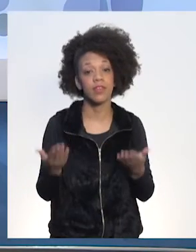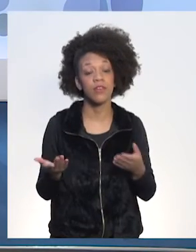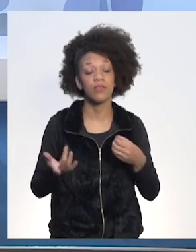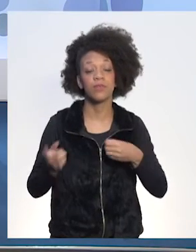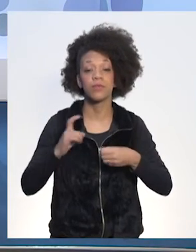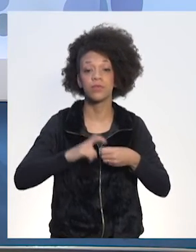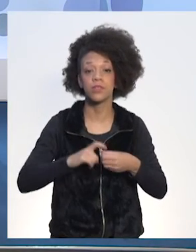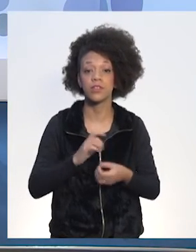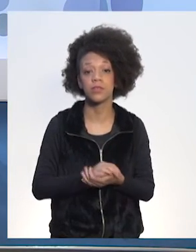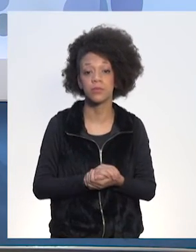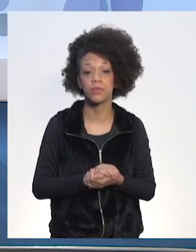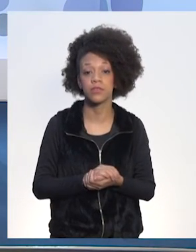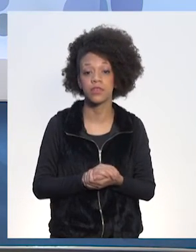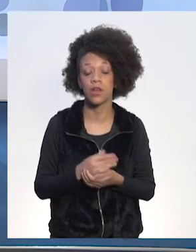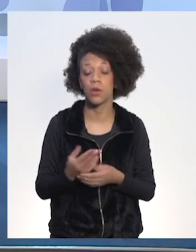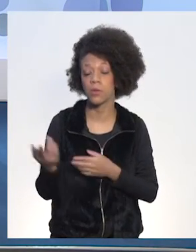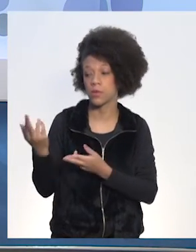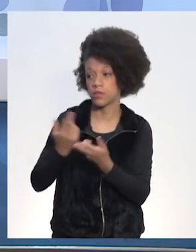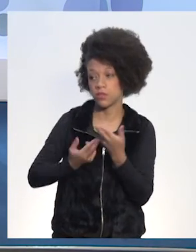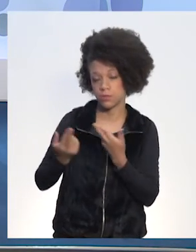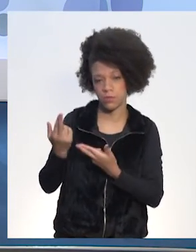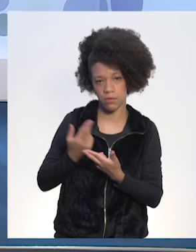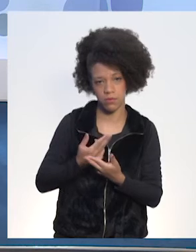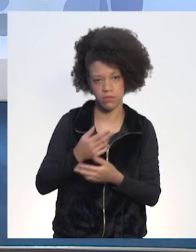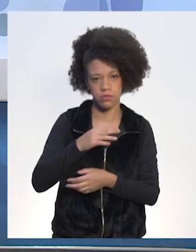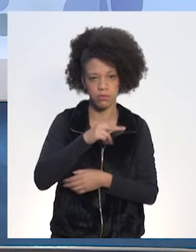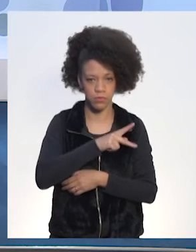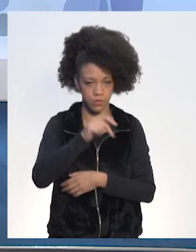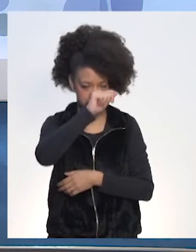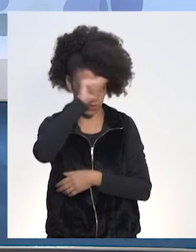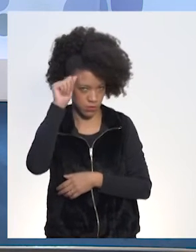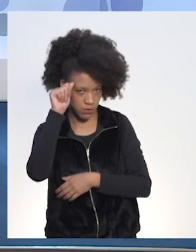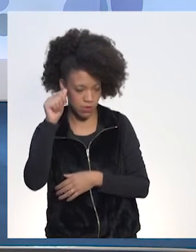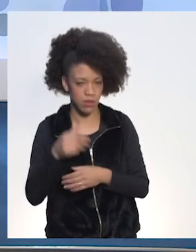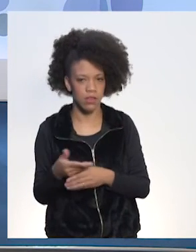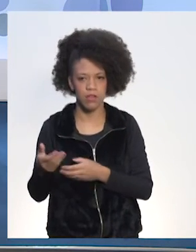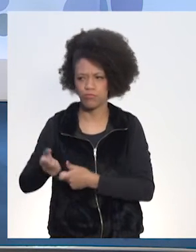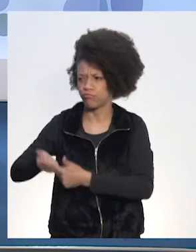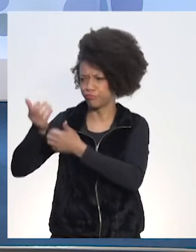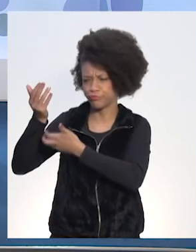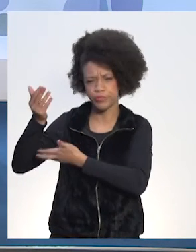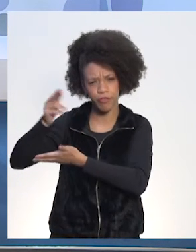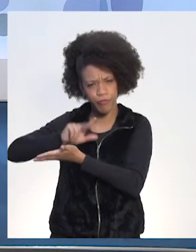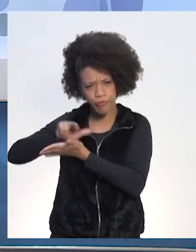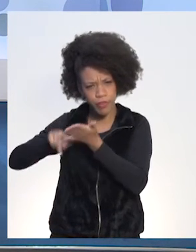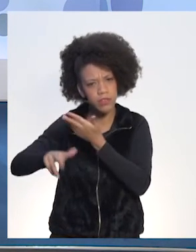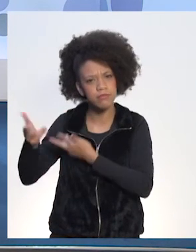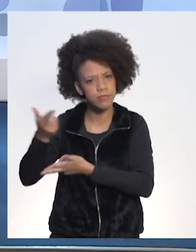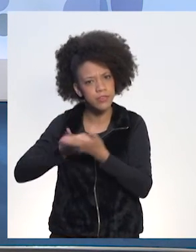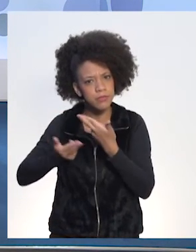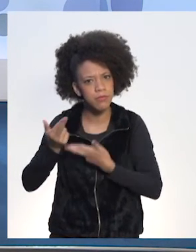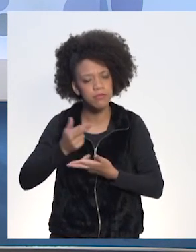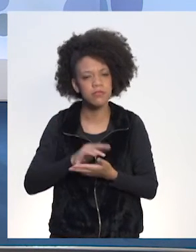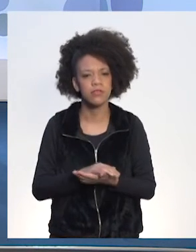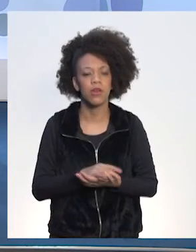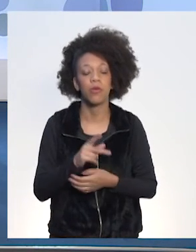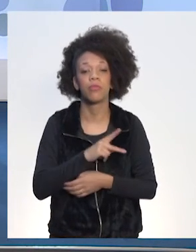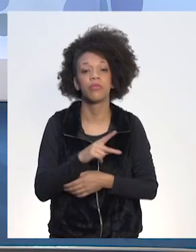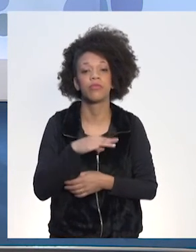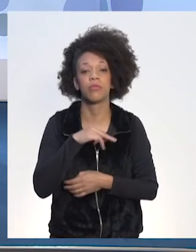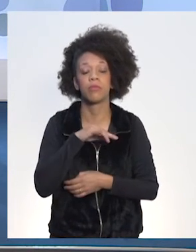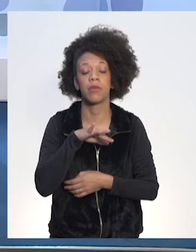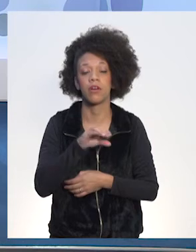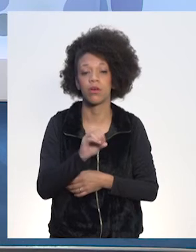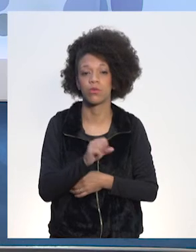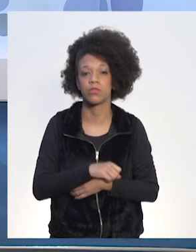Retornamos a ler aqui com as respostas do pessoal e as interações. Muitas respostas aqui. Ó. O professor Marcos